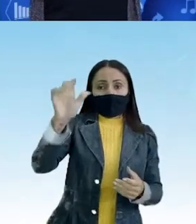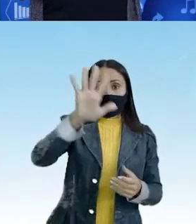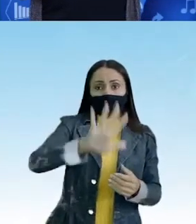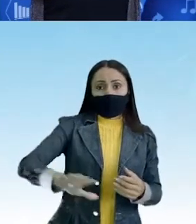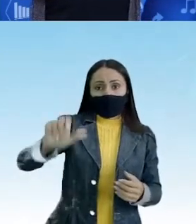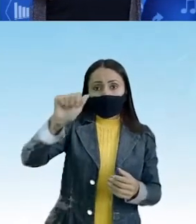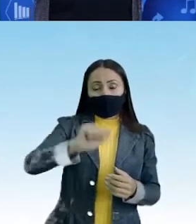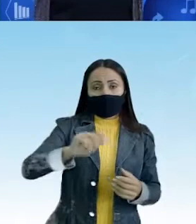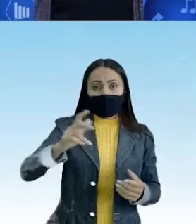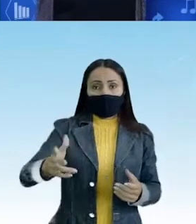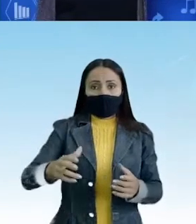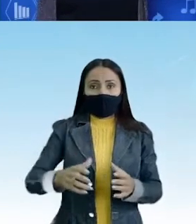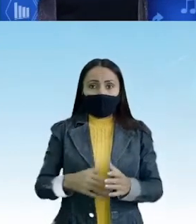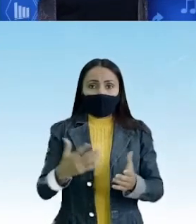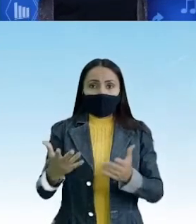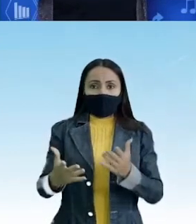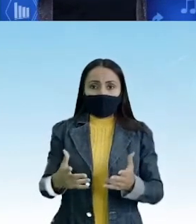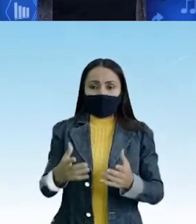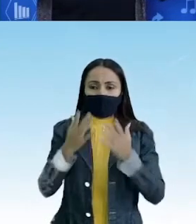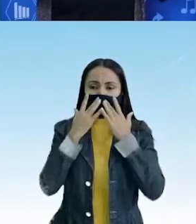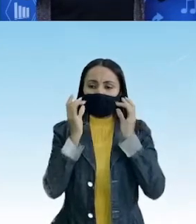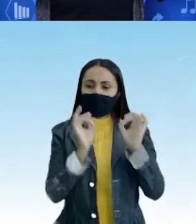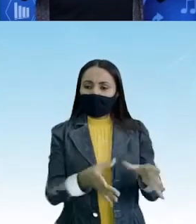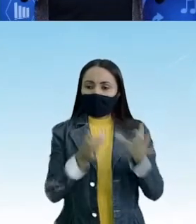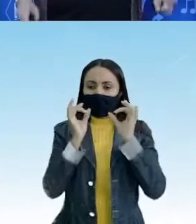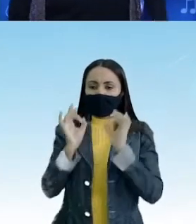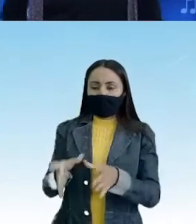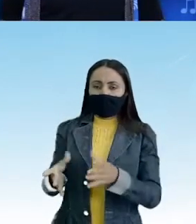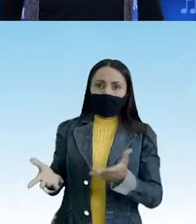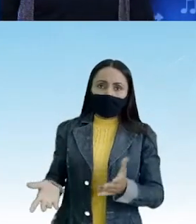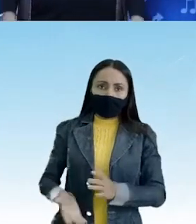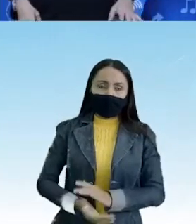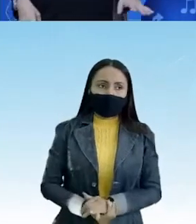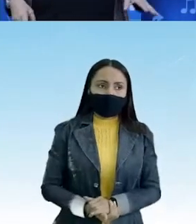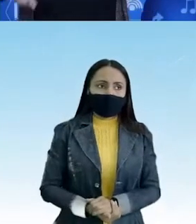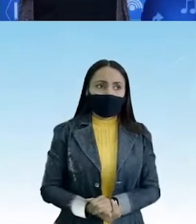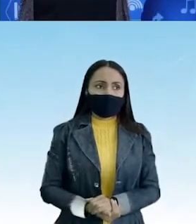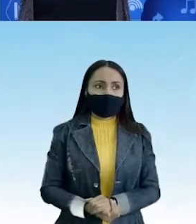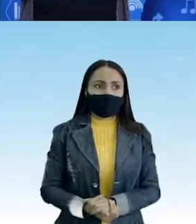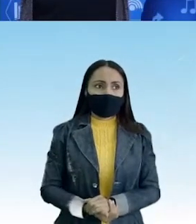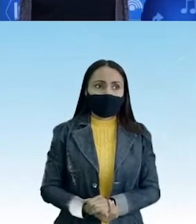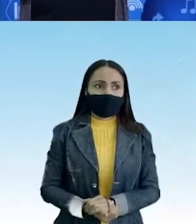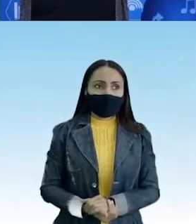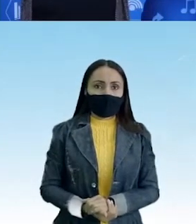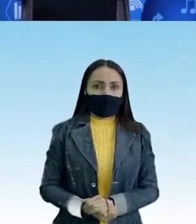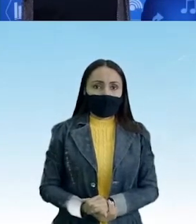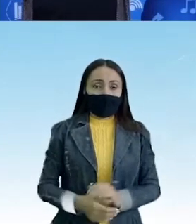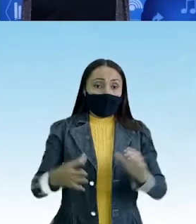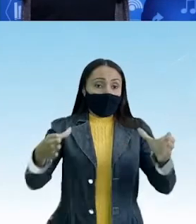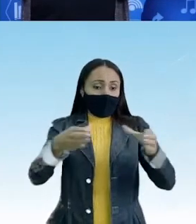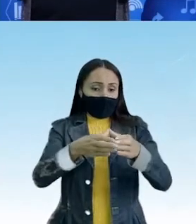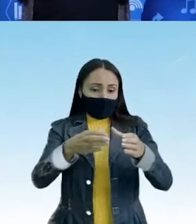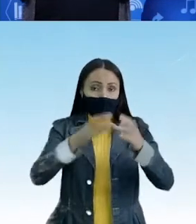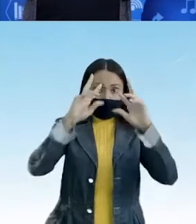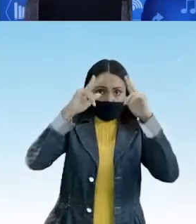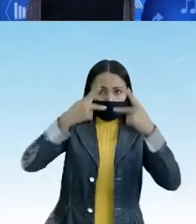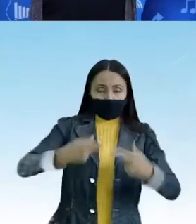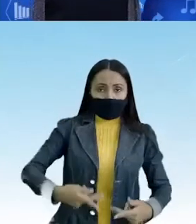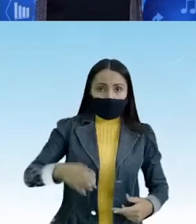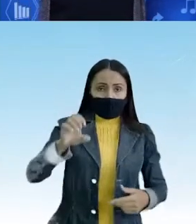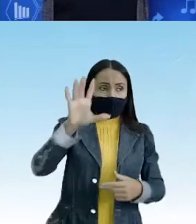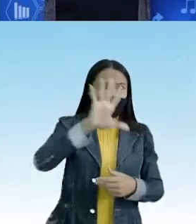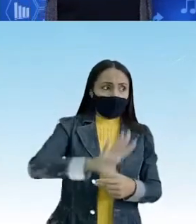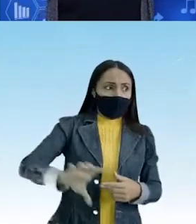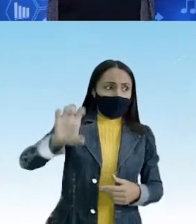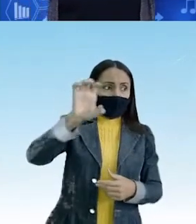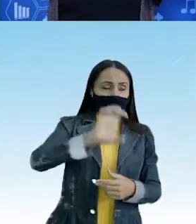como bichos, e aqueles foram diferentes, os imigrantes, tá? Dentre os principais grupos humanos europeus,